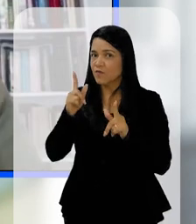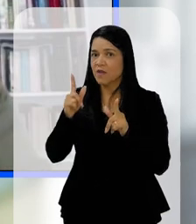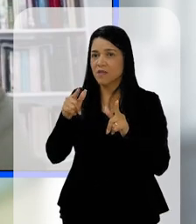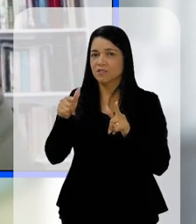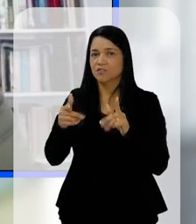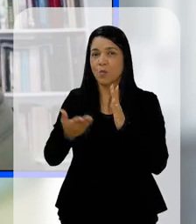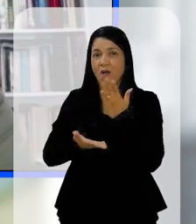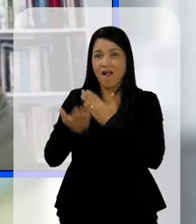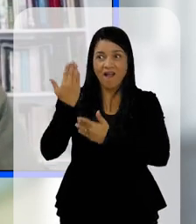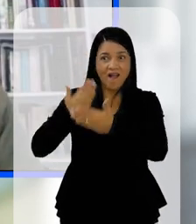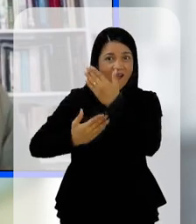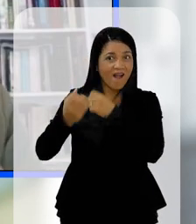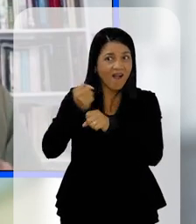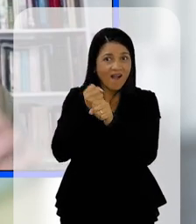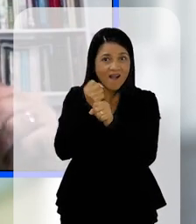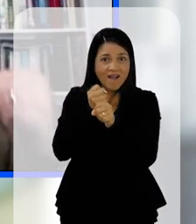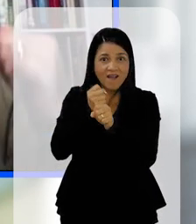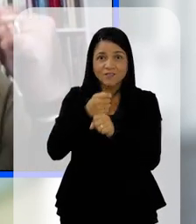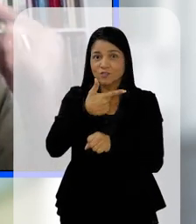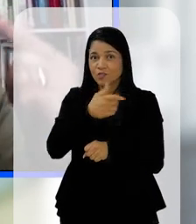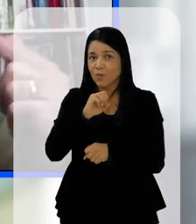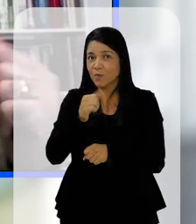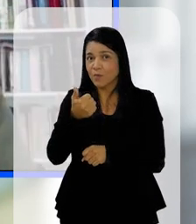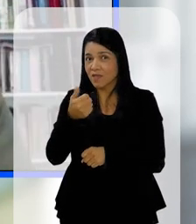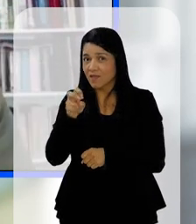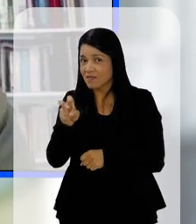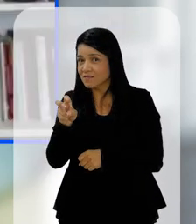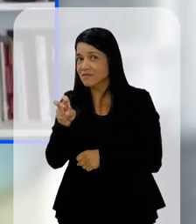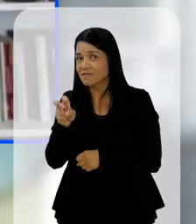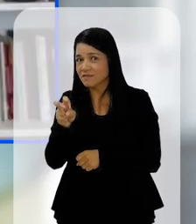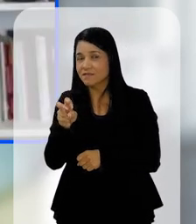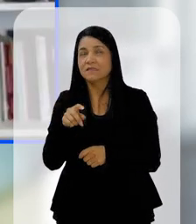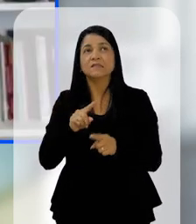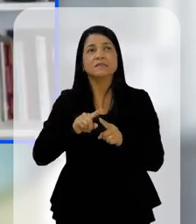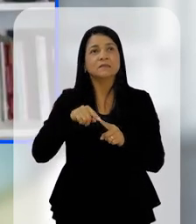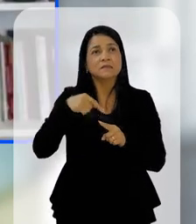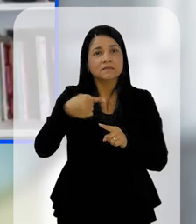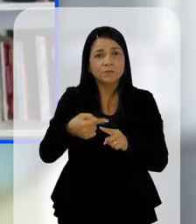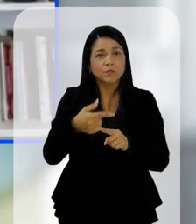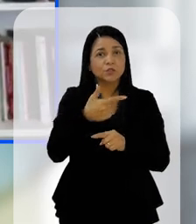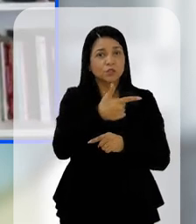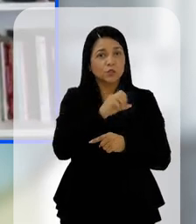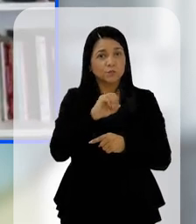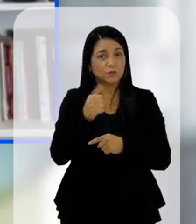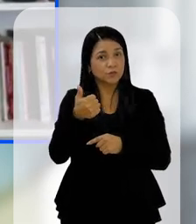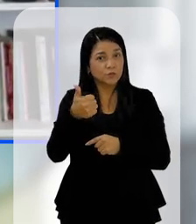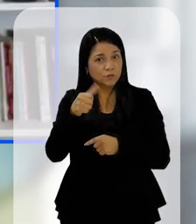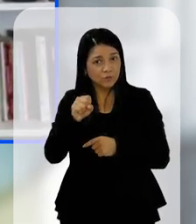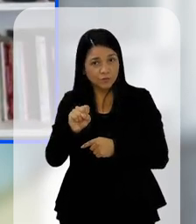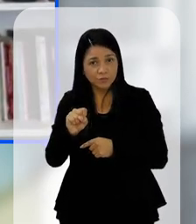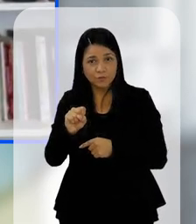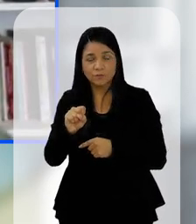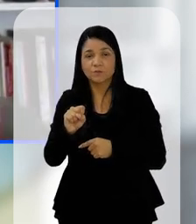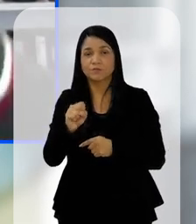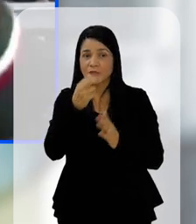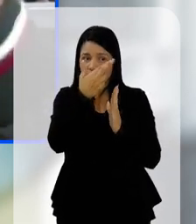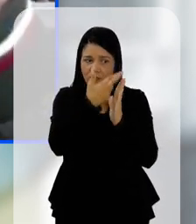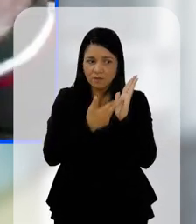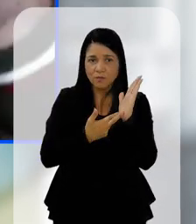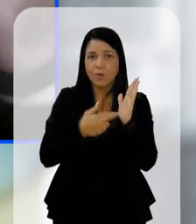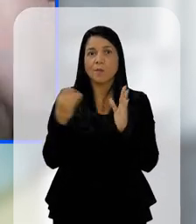atrás. Vamos ter esse relatório em 2015, vamos ter outro relatório importante em 2018, né?